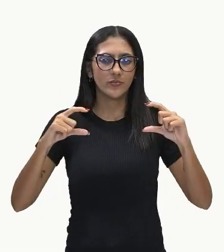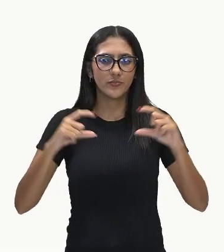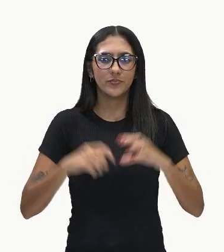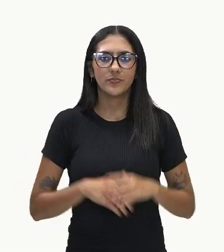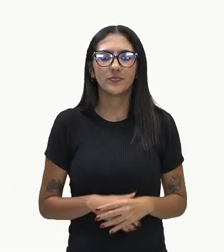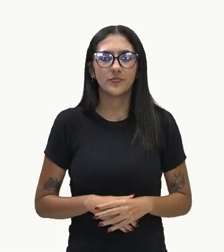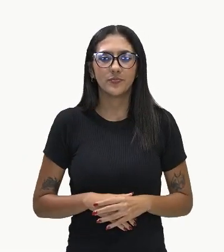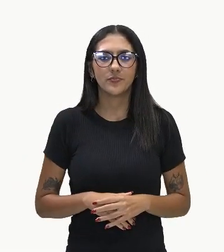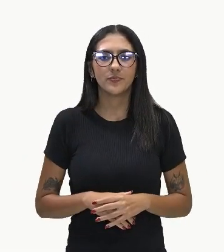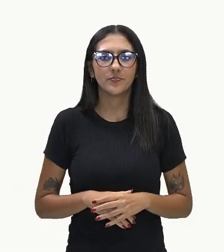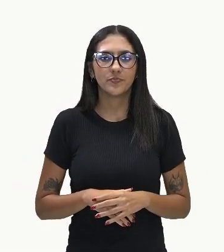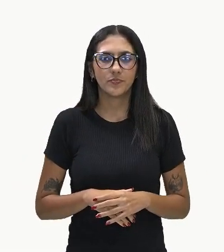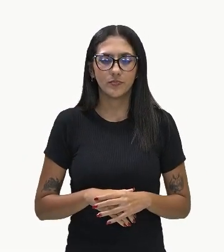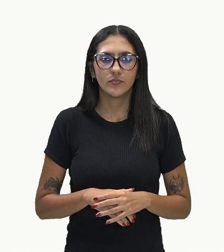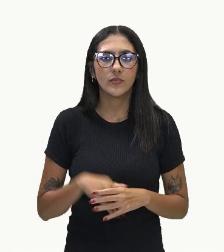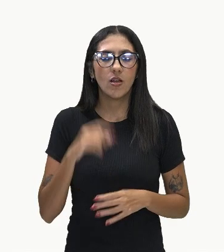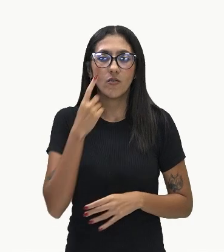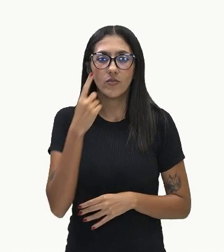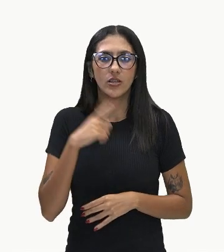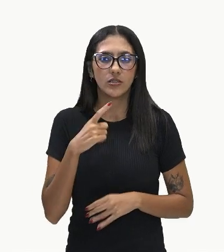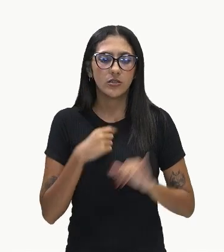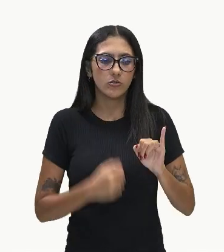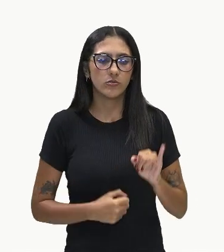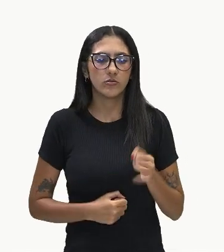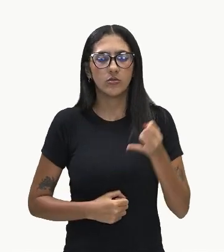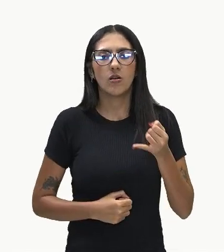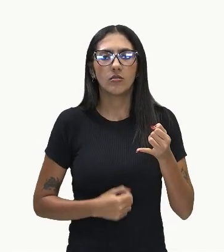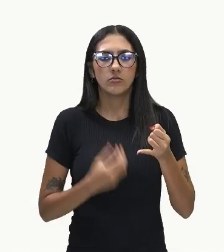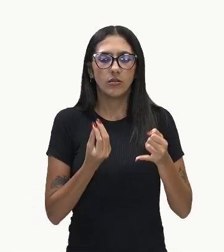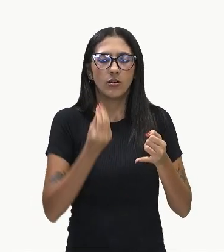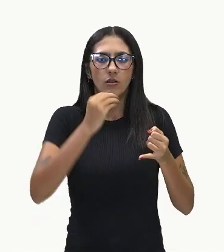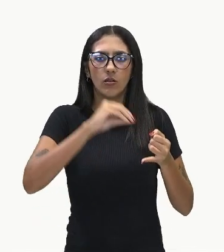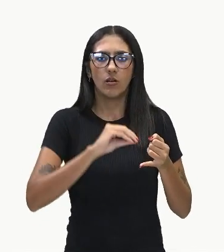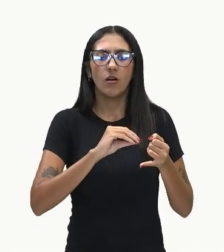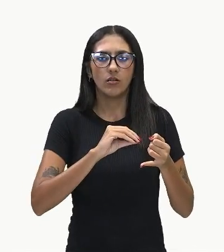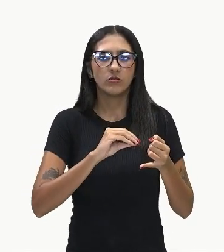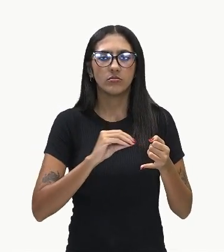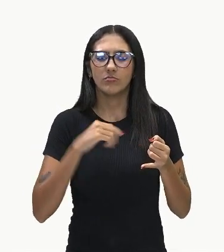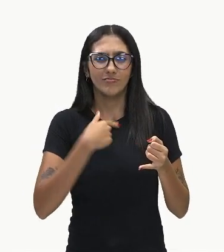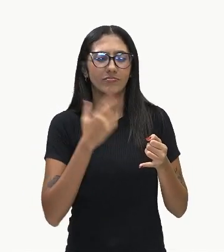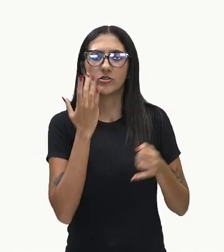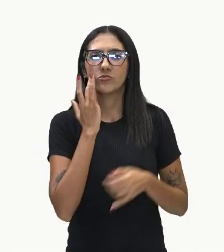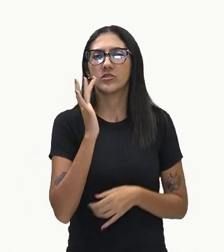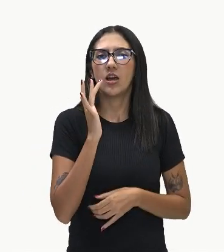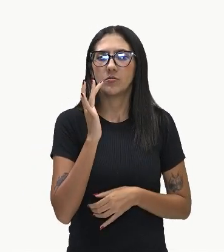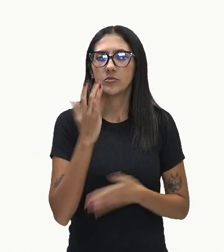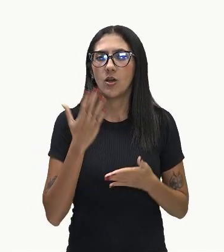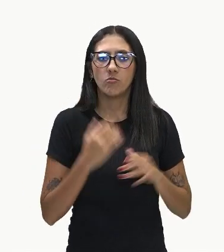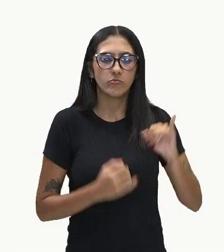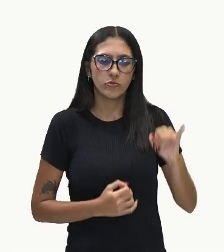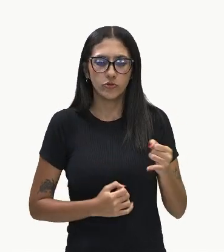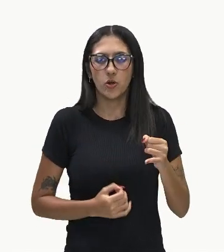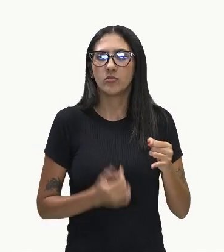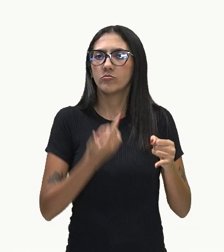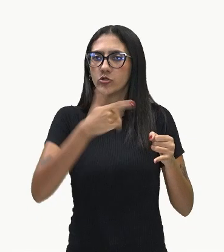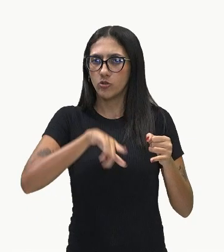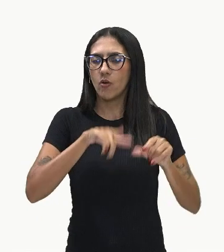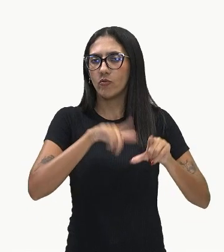Então, onde for o J, eu boto o valor de J. Eu já sei? Ainda não. Então, meu J continua sendo